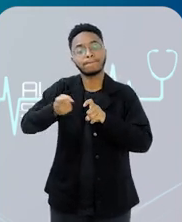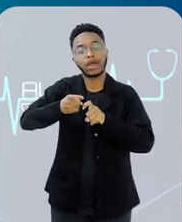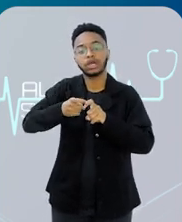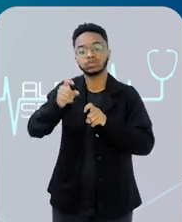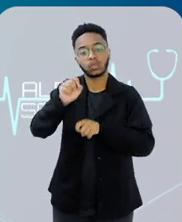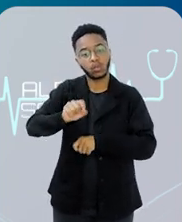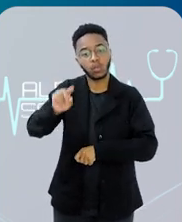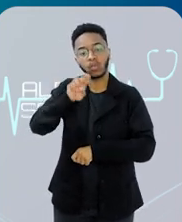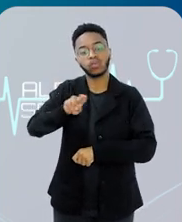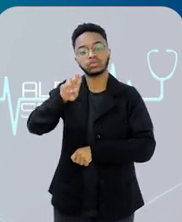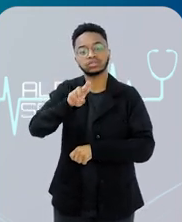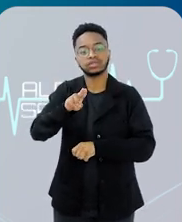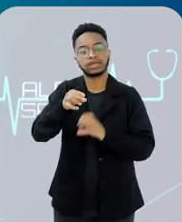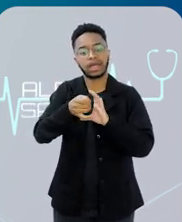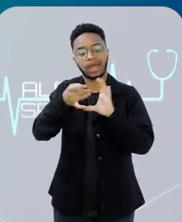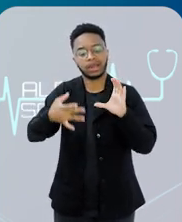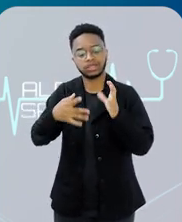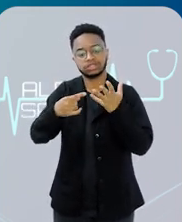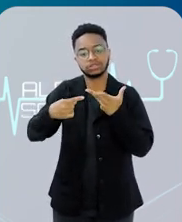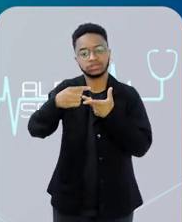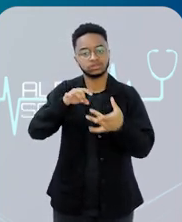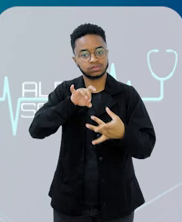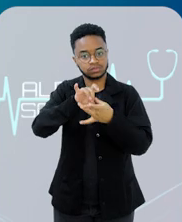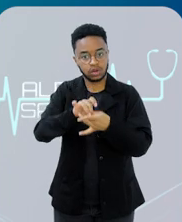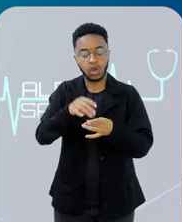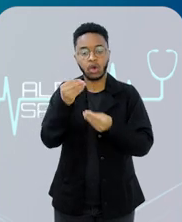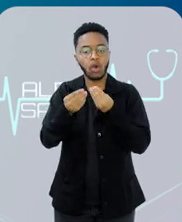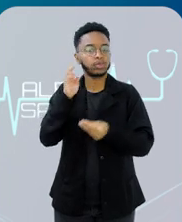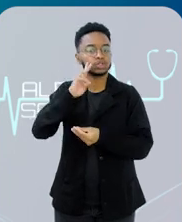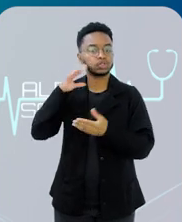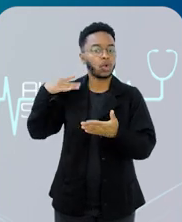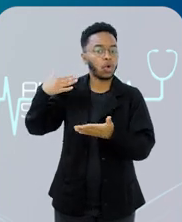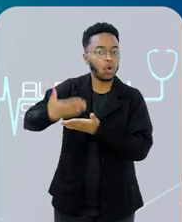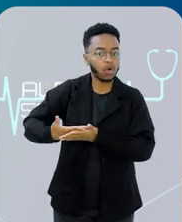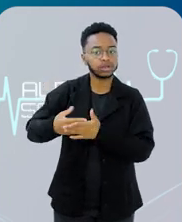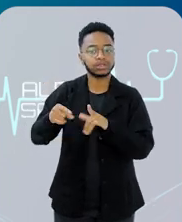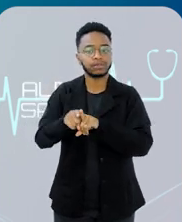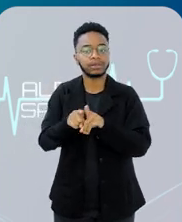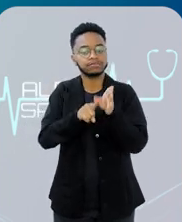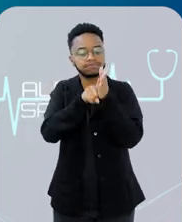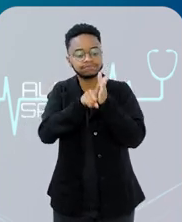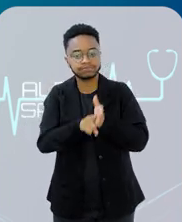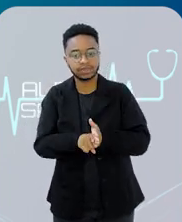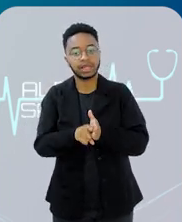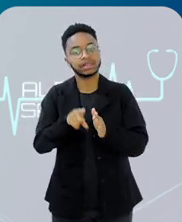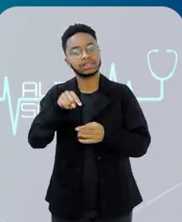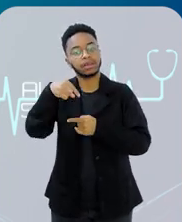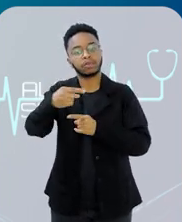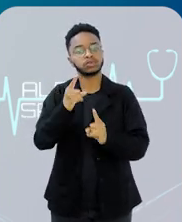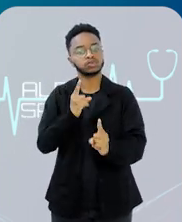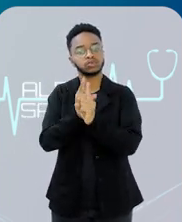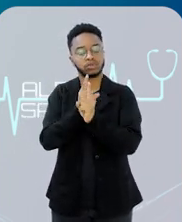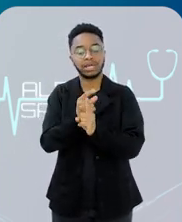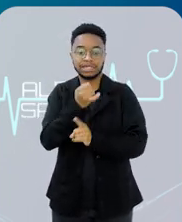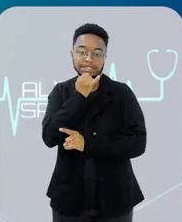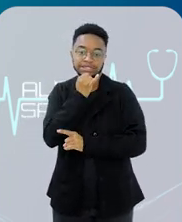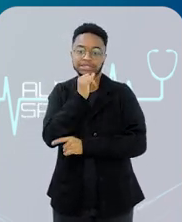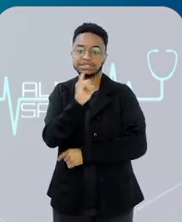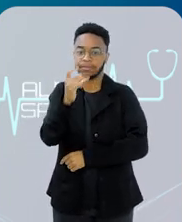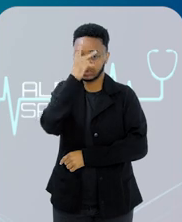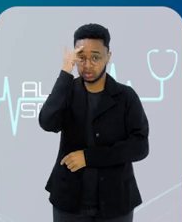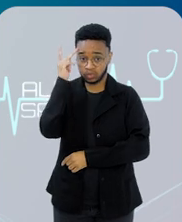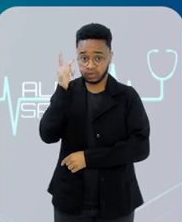desse conjunto, né? Da sua história, do seu exame físico, para se chegar a um diagnóstico. Então, um paciente que chega com